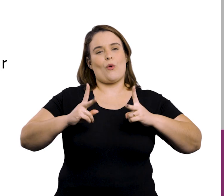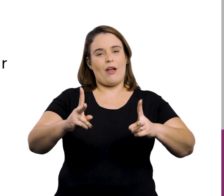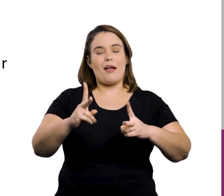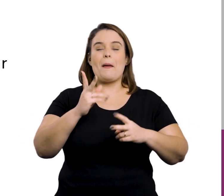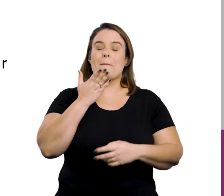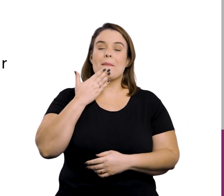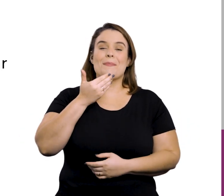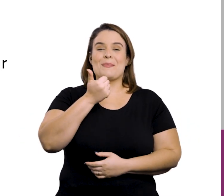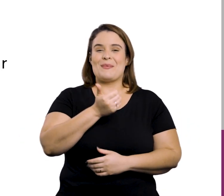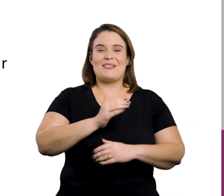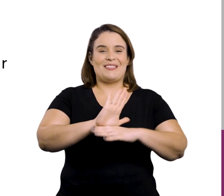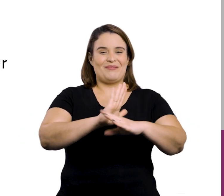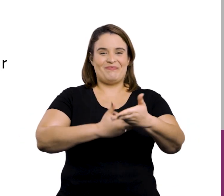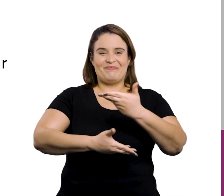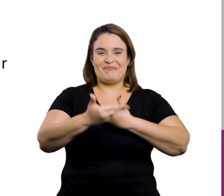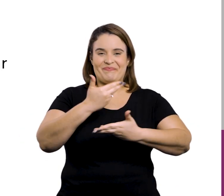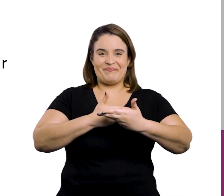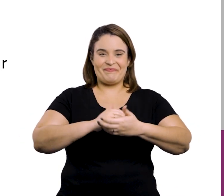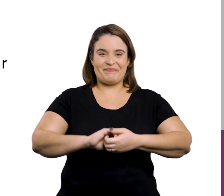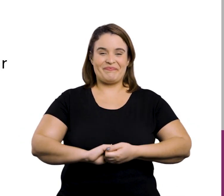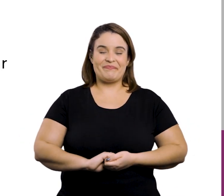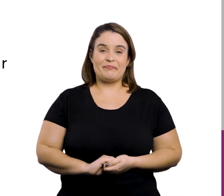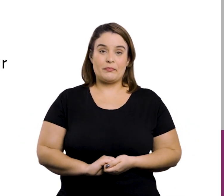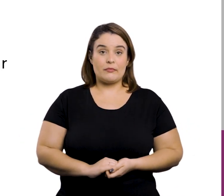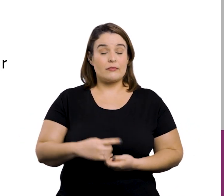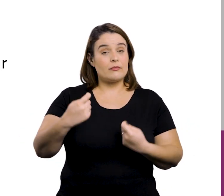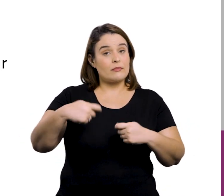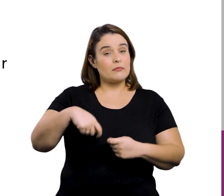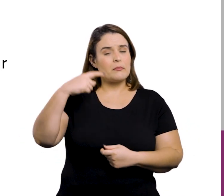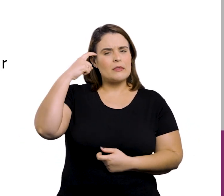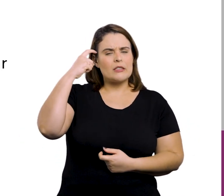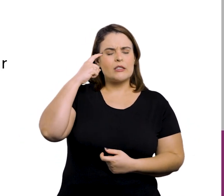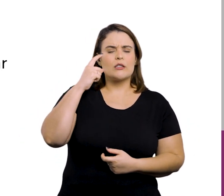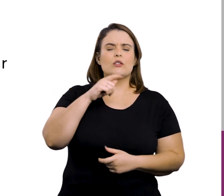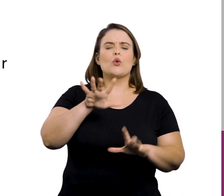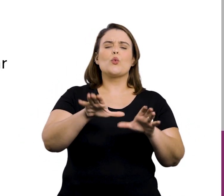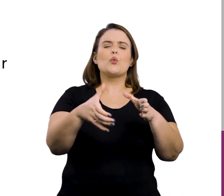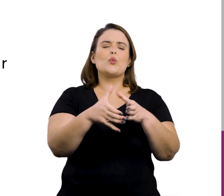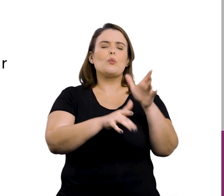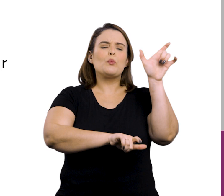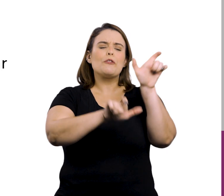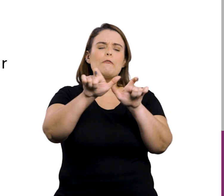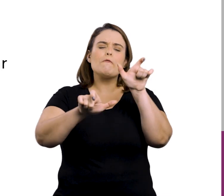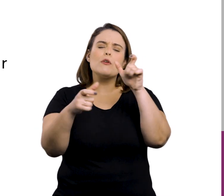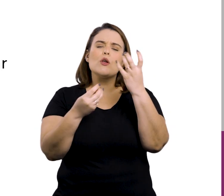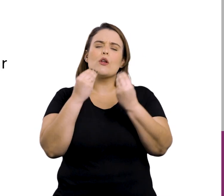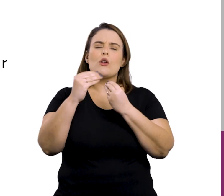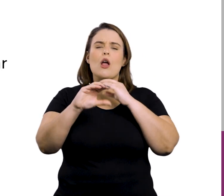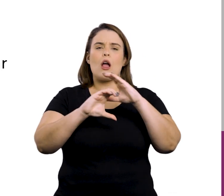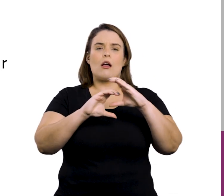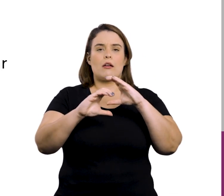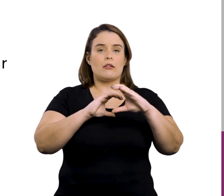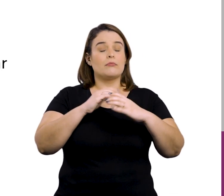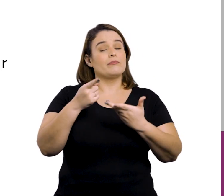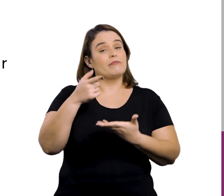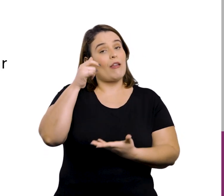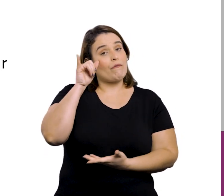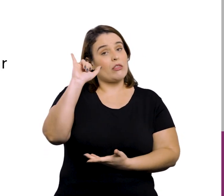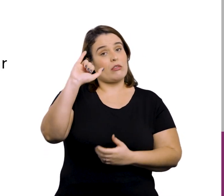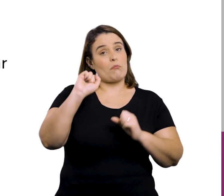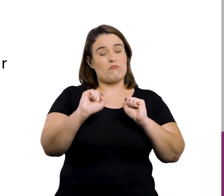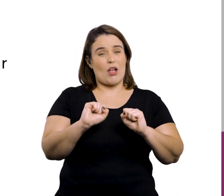da melhoria coletiva. Leve em conta o perfil do grupo com quem vai se comunicar. Isso pode evitar